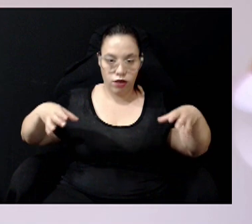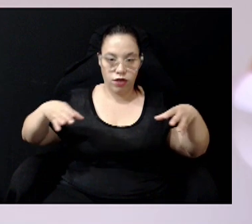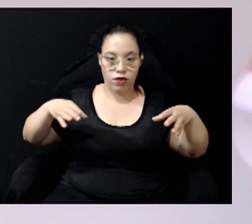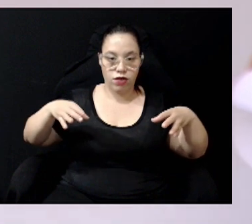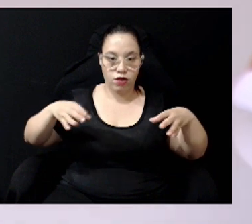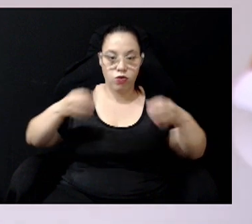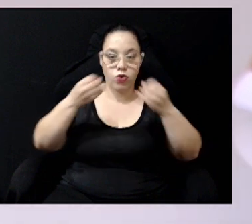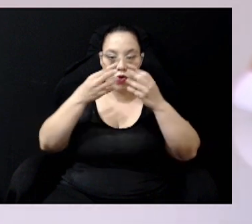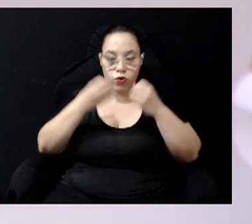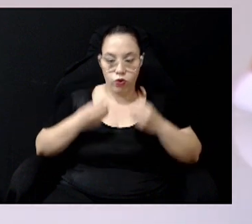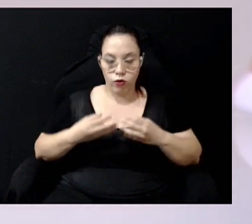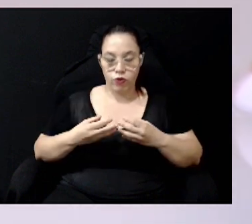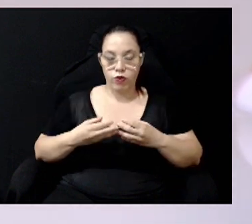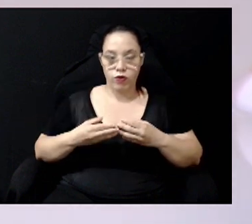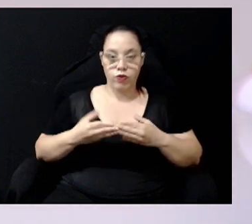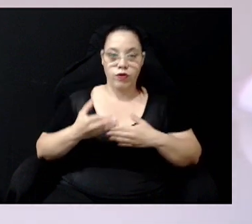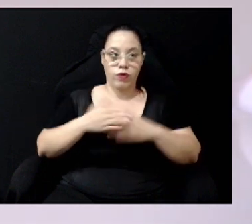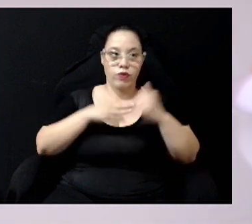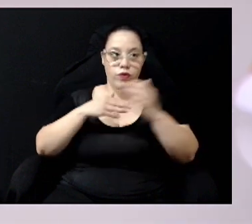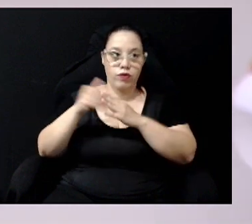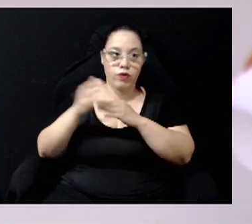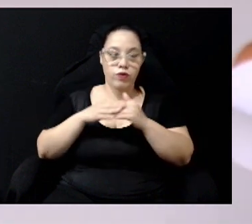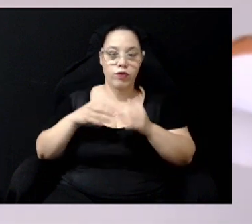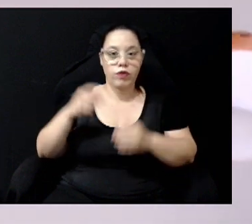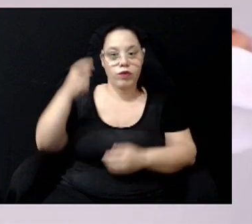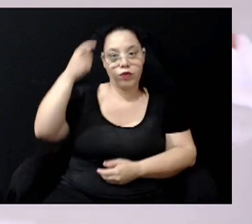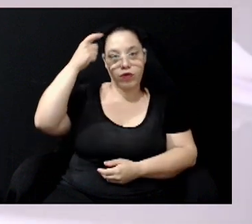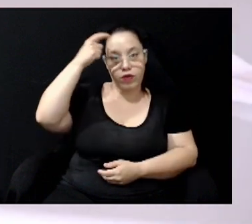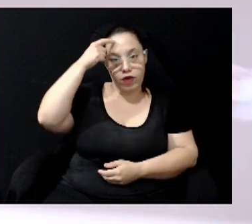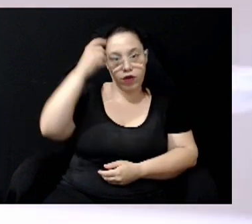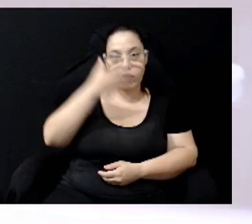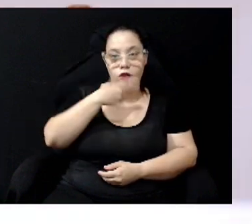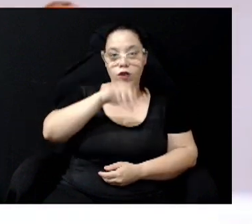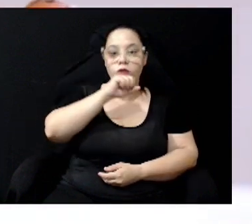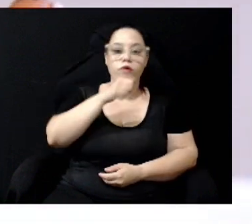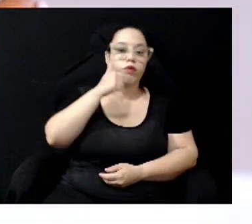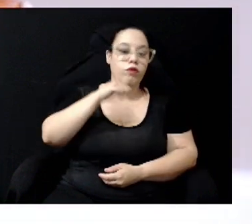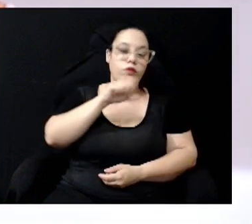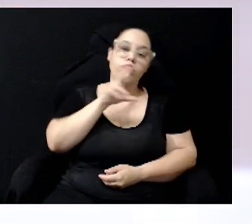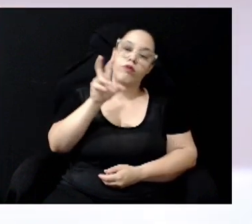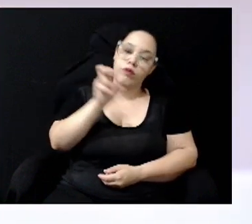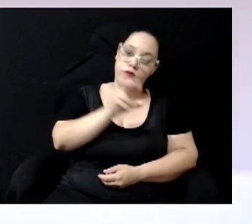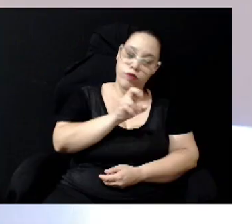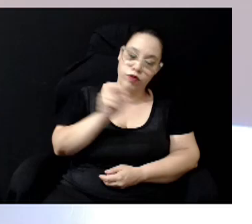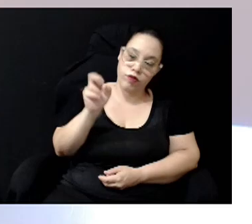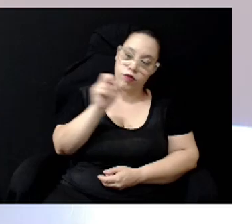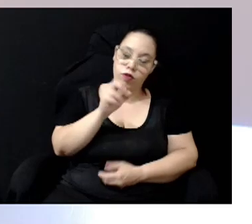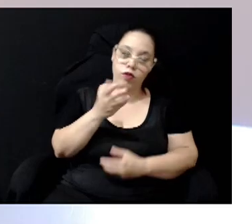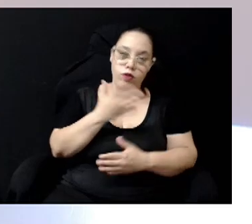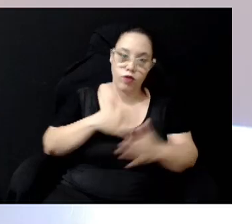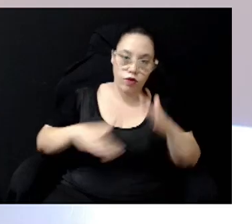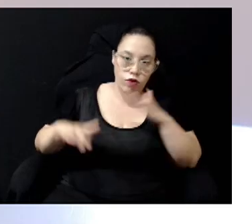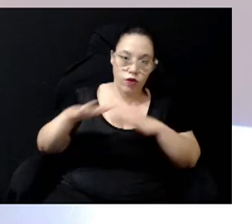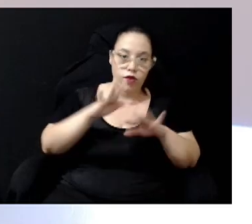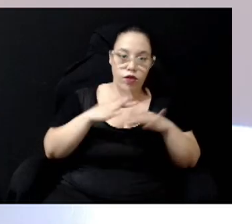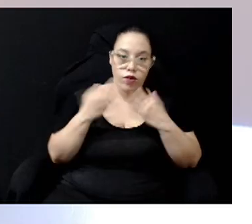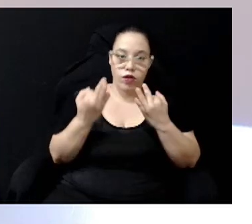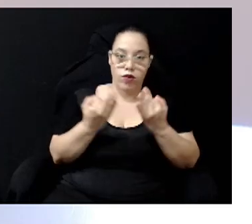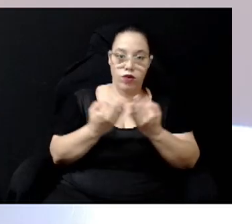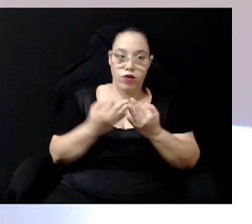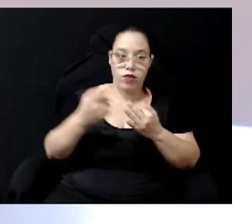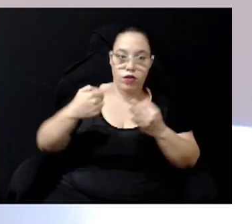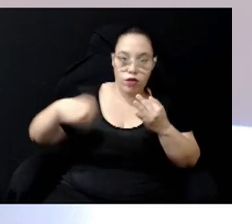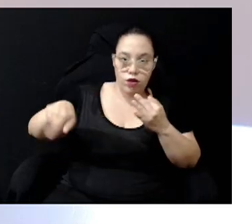somos formados pelo campo de informação dos nossos pais, dos nossos avós, então nós fazemos parte de um sistema familiar e esse sistema ele